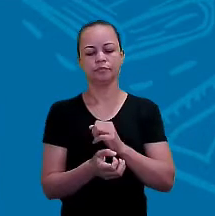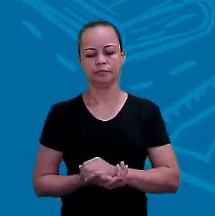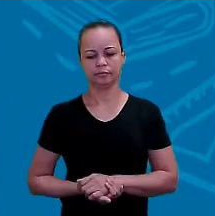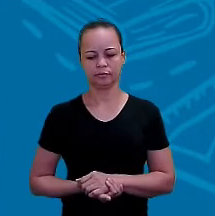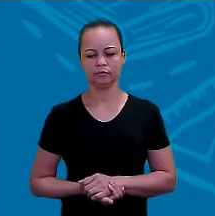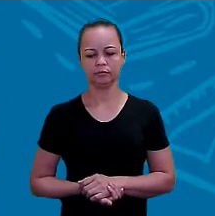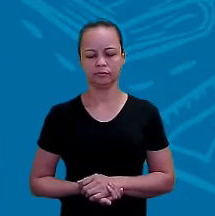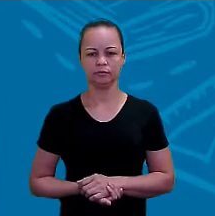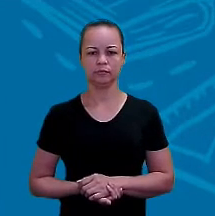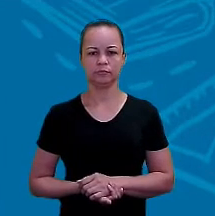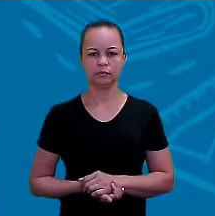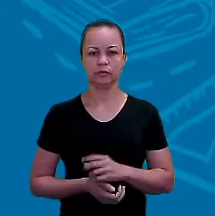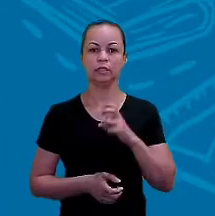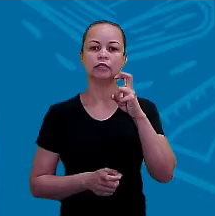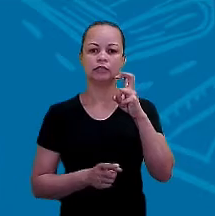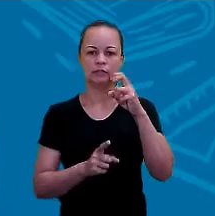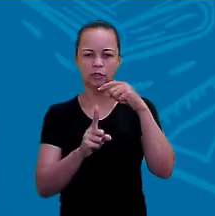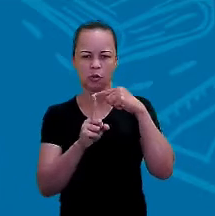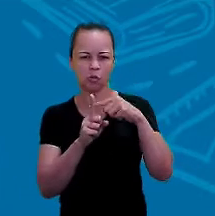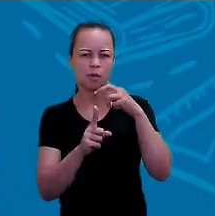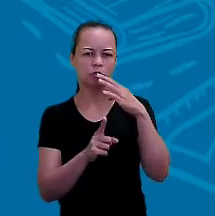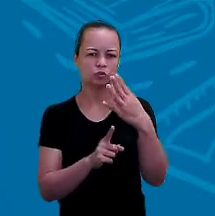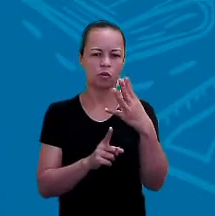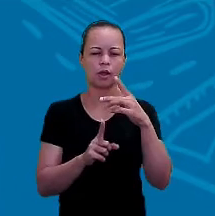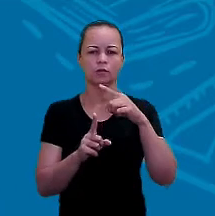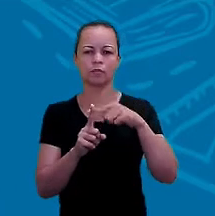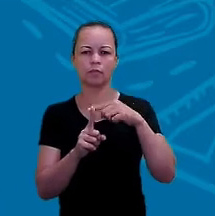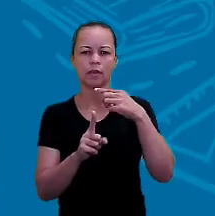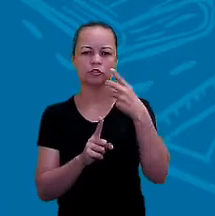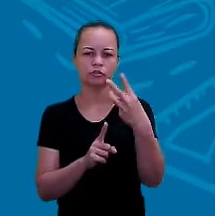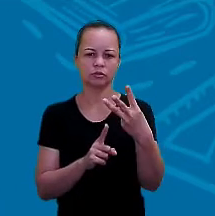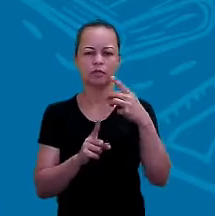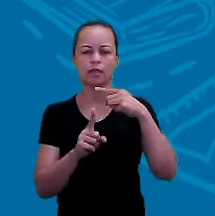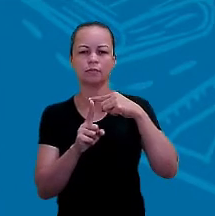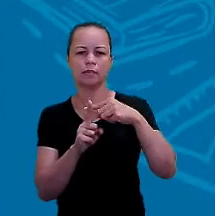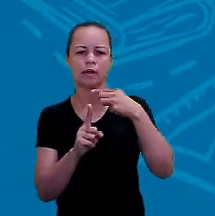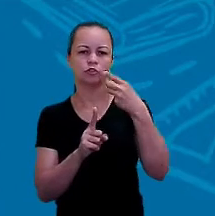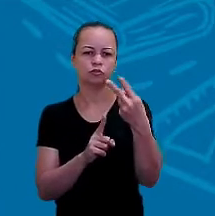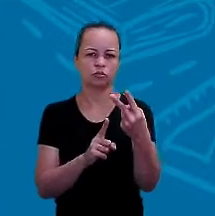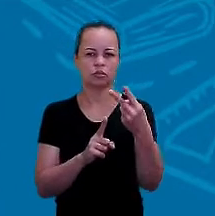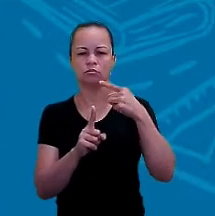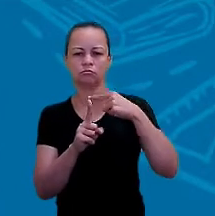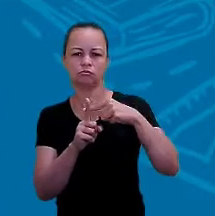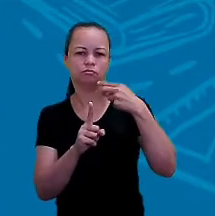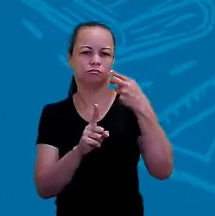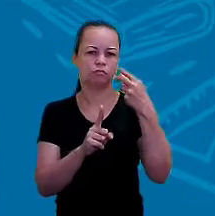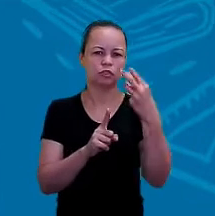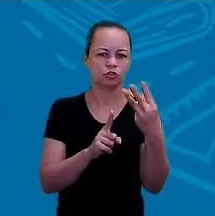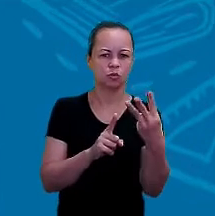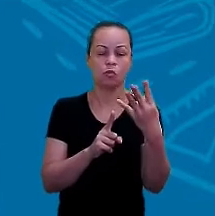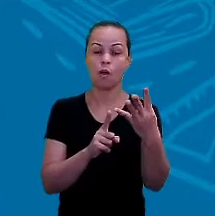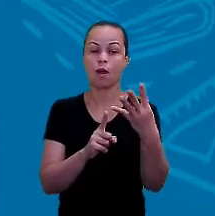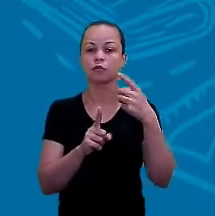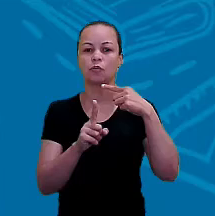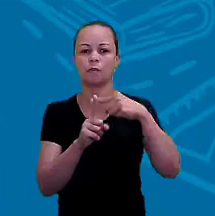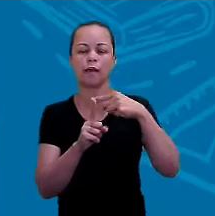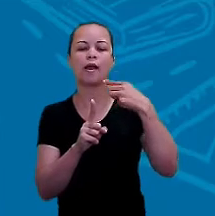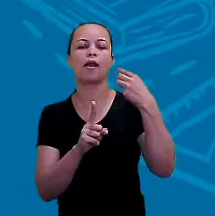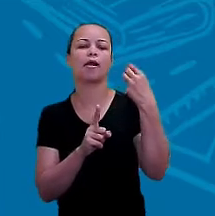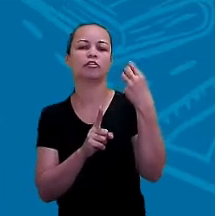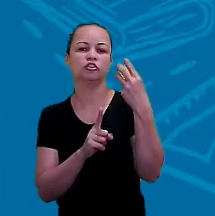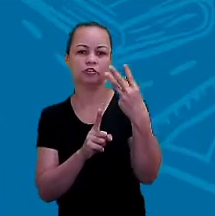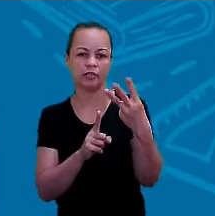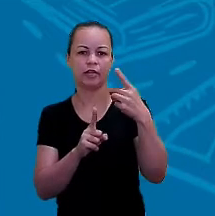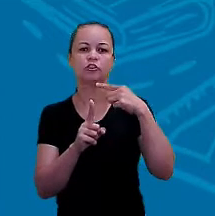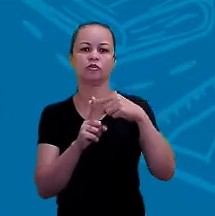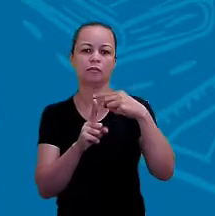ó, 5, mais 4, mais 3, mais 2, mais 4, mais 5, mais